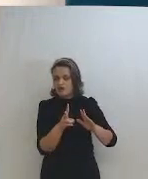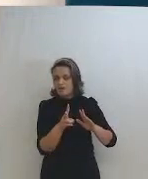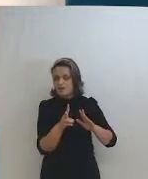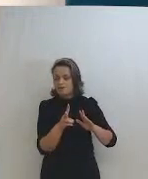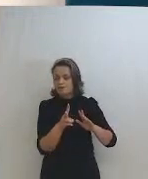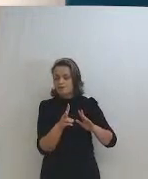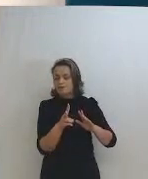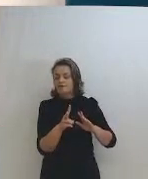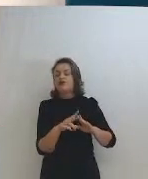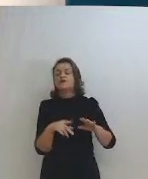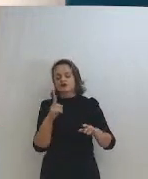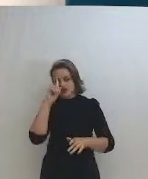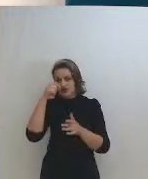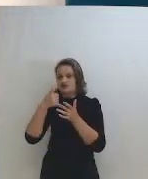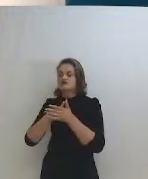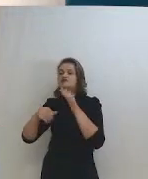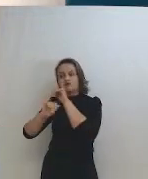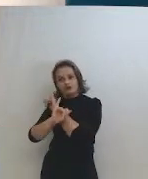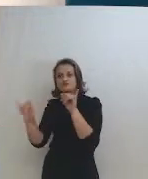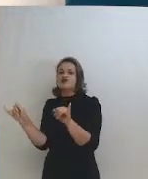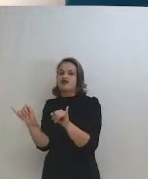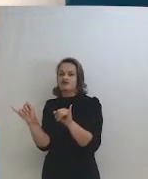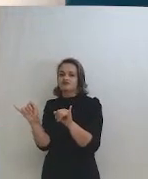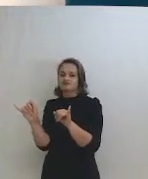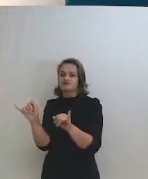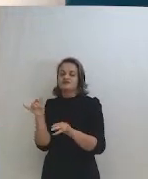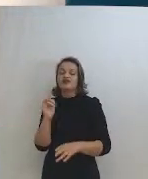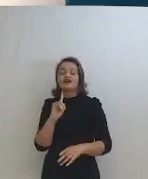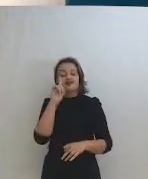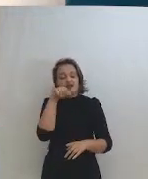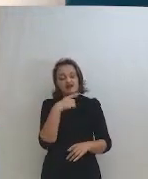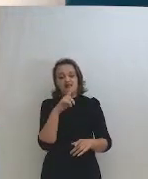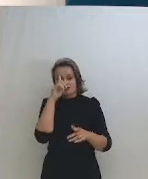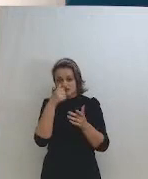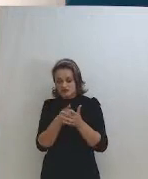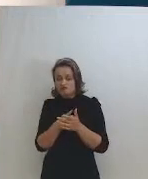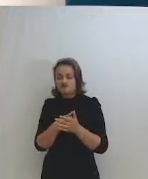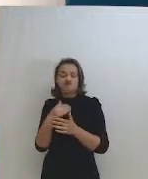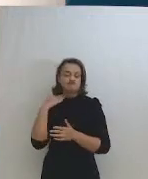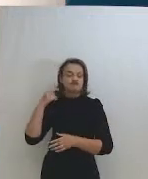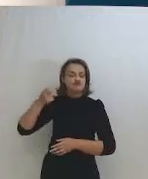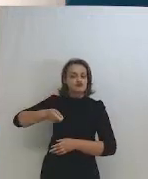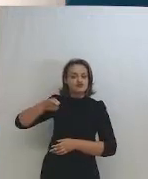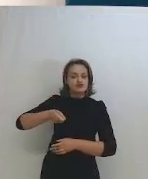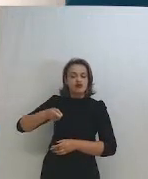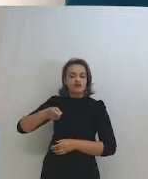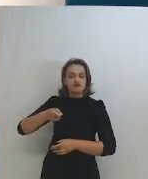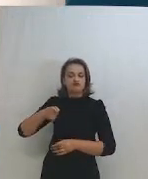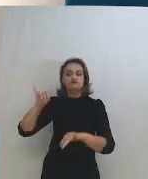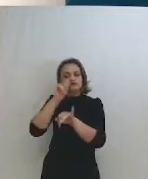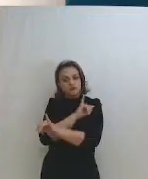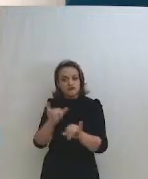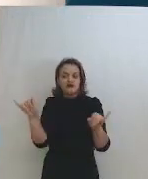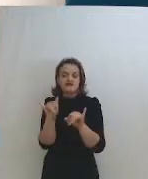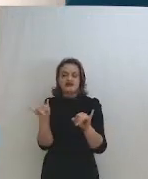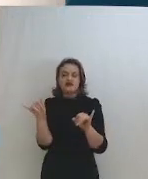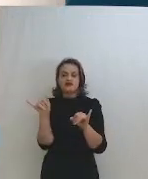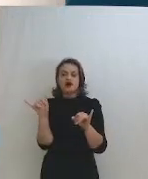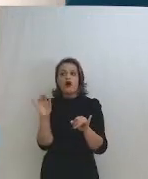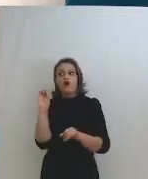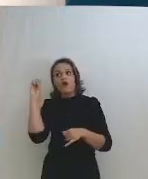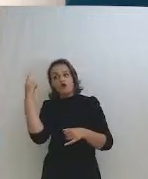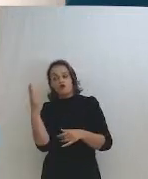mais uma vez. Logo, a decisão judicial proferida, ou seja, a decisão de pronúncia, ou mesmo a decisão que